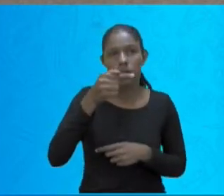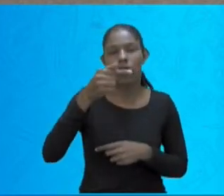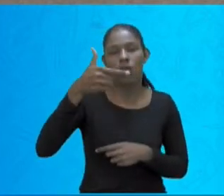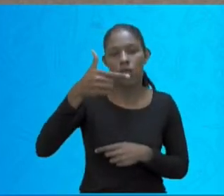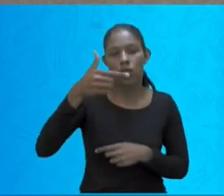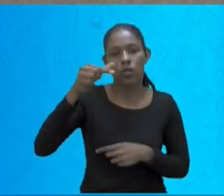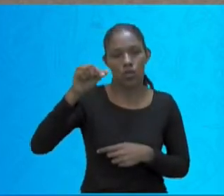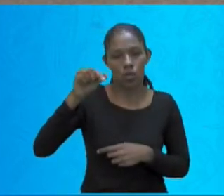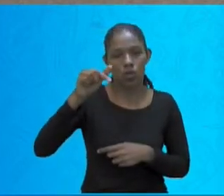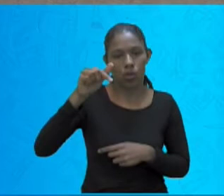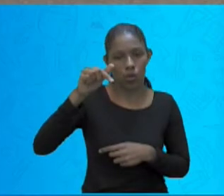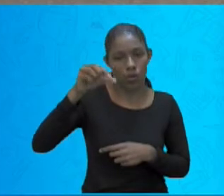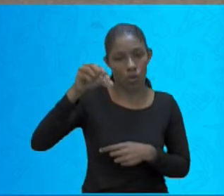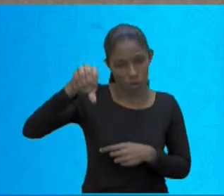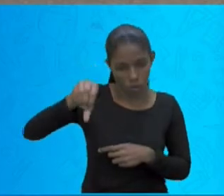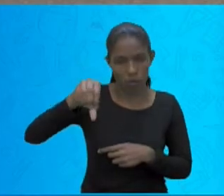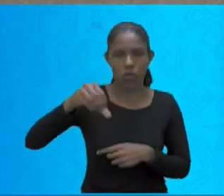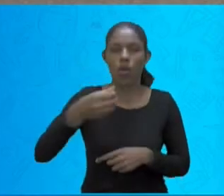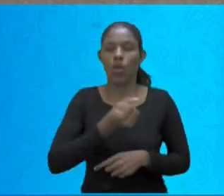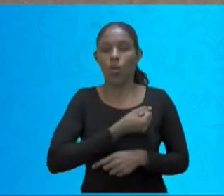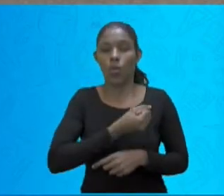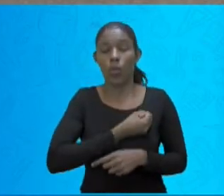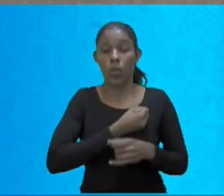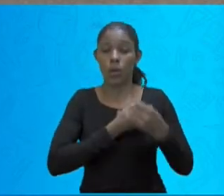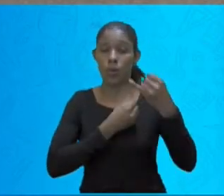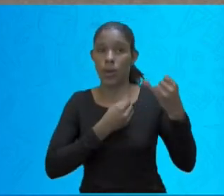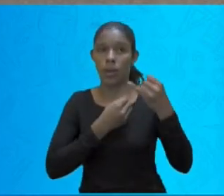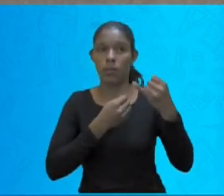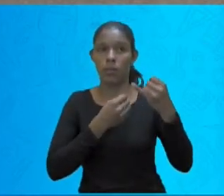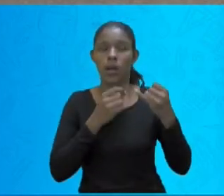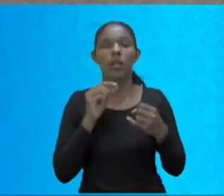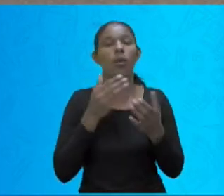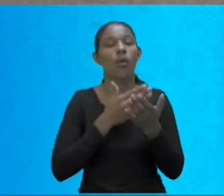3, 243. Dividido por